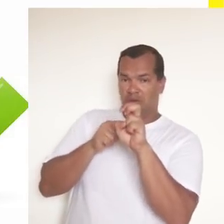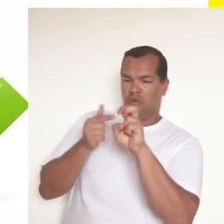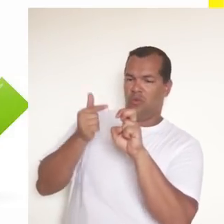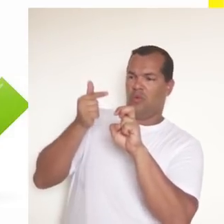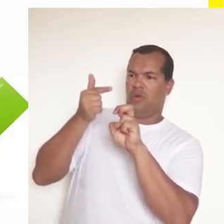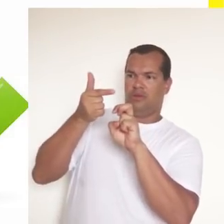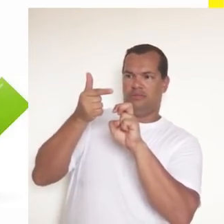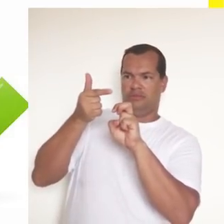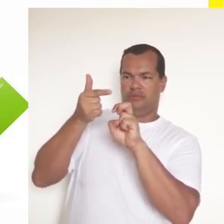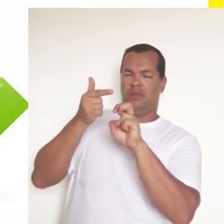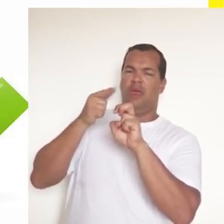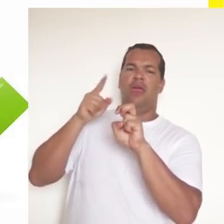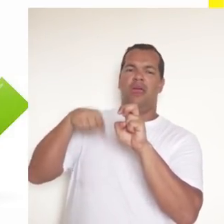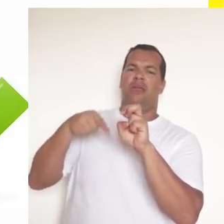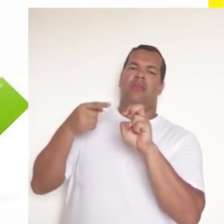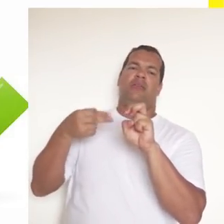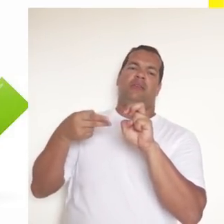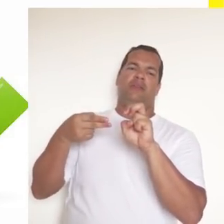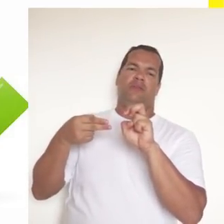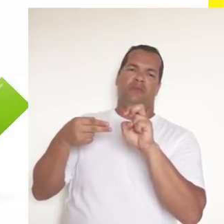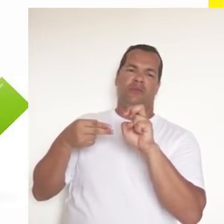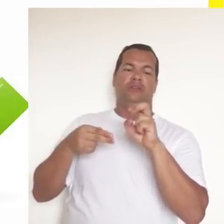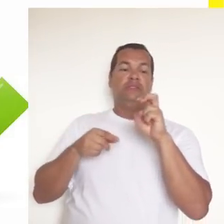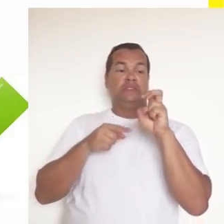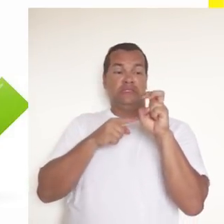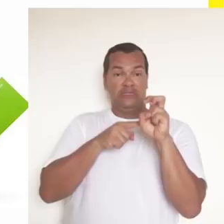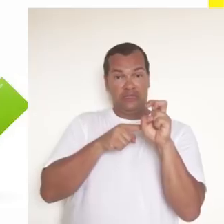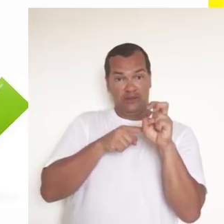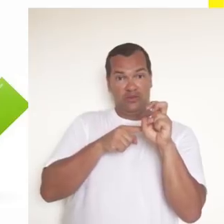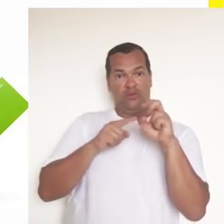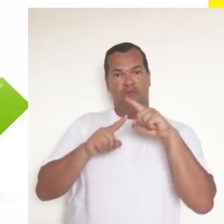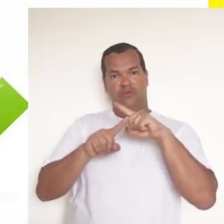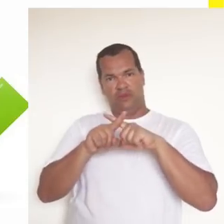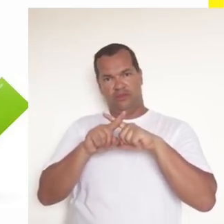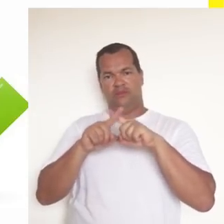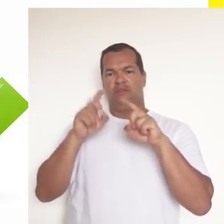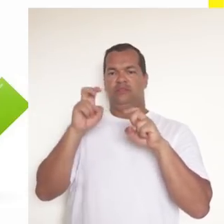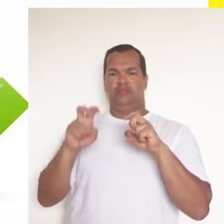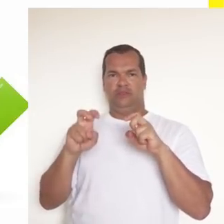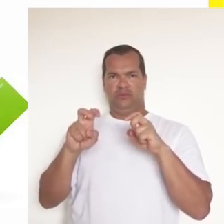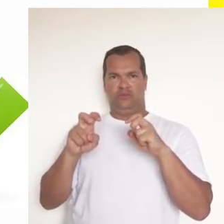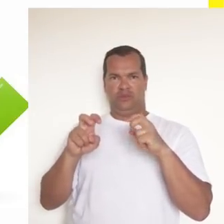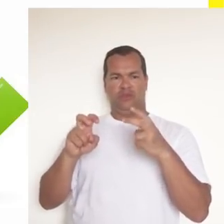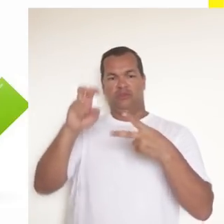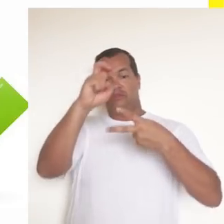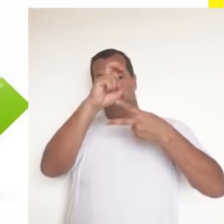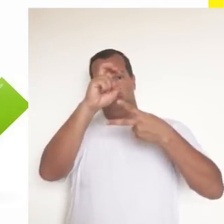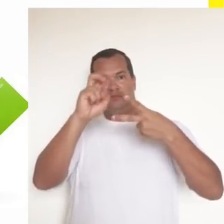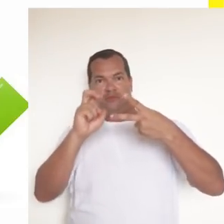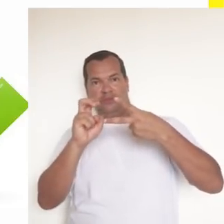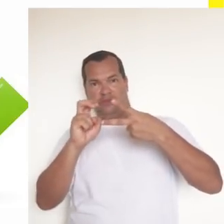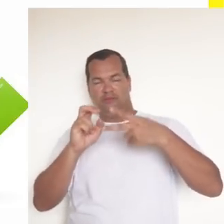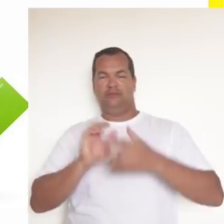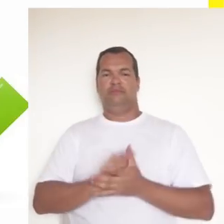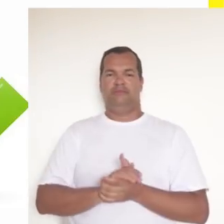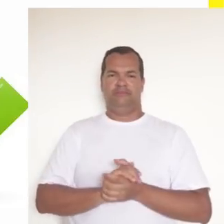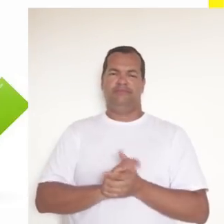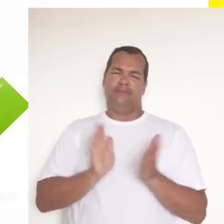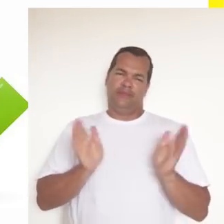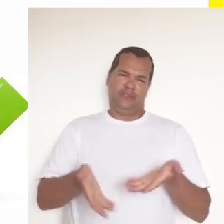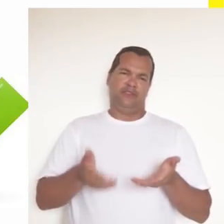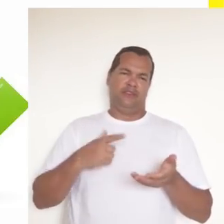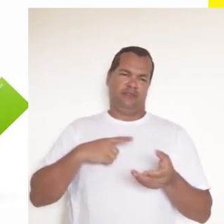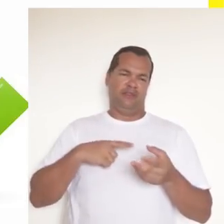5 elevado à segunda potência, na verdade é 5 multiplicado por 5, 2 fatores,